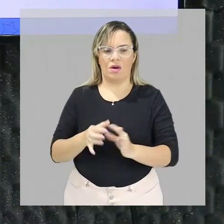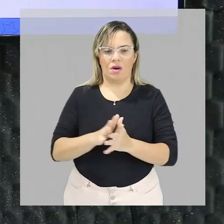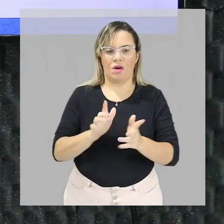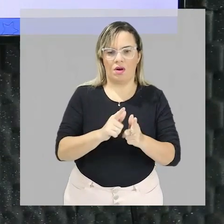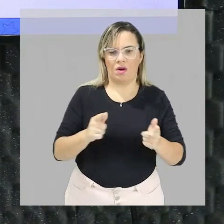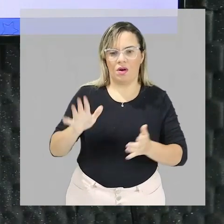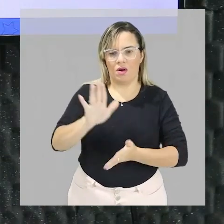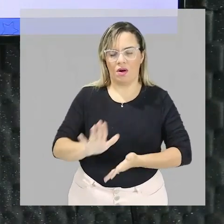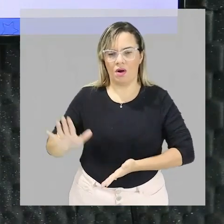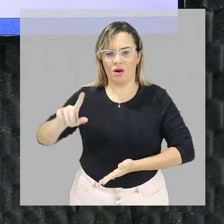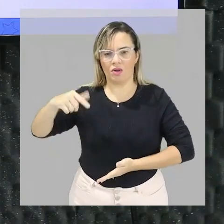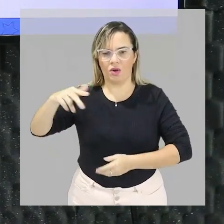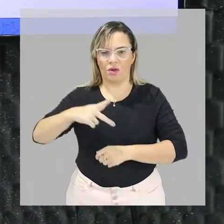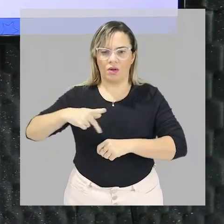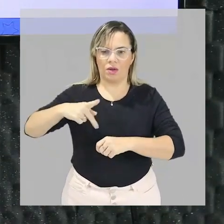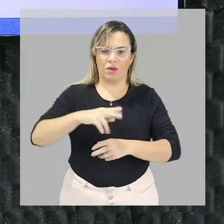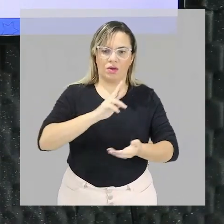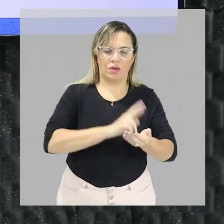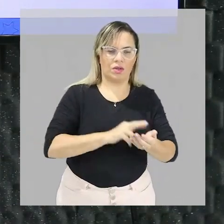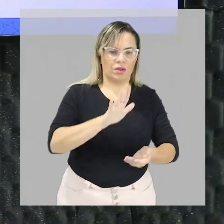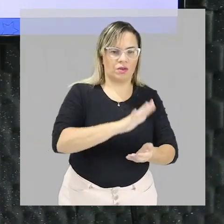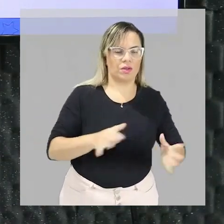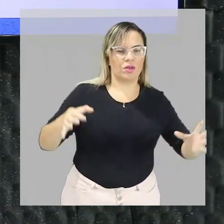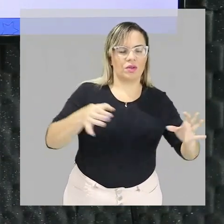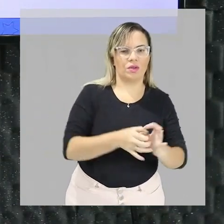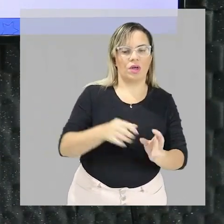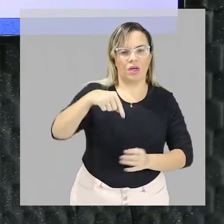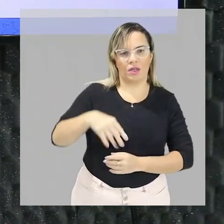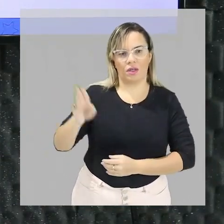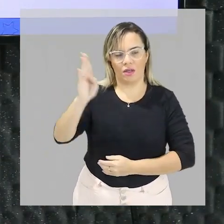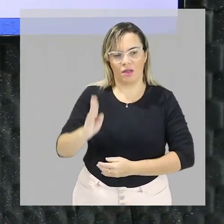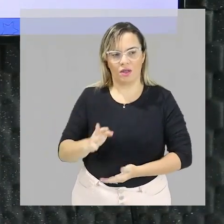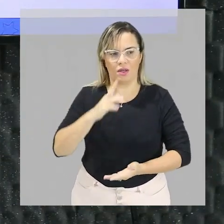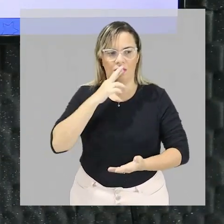os chamados ritmos nacionais. Resposta, letra